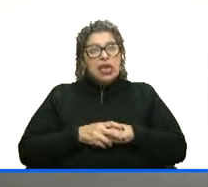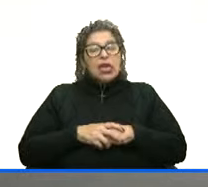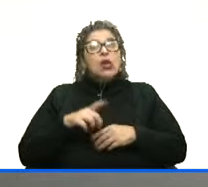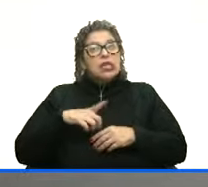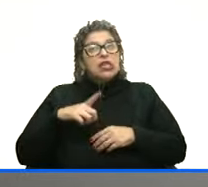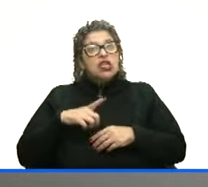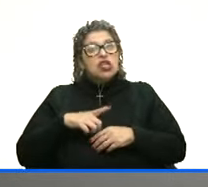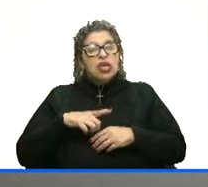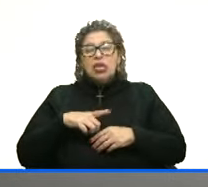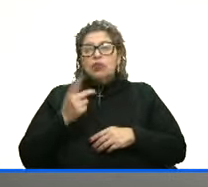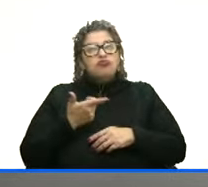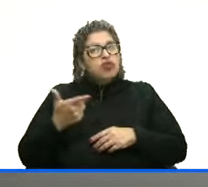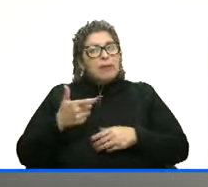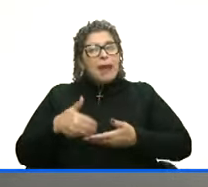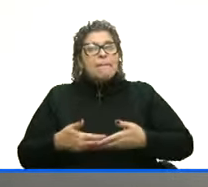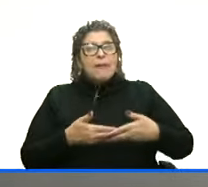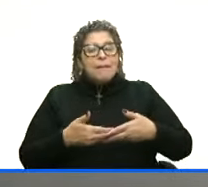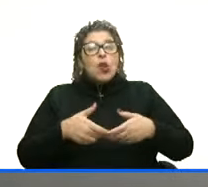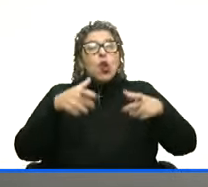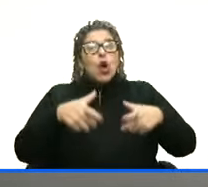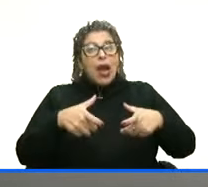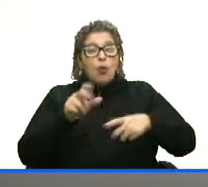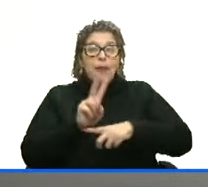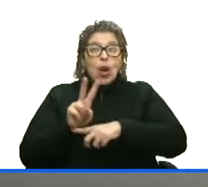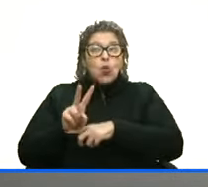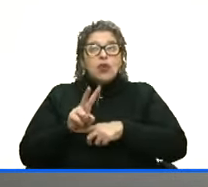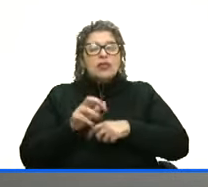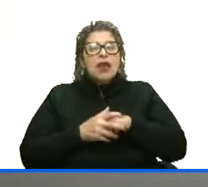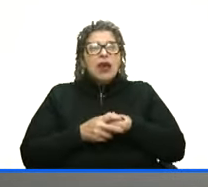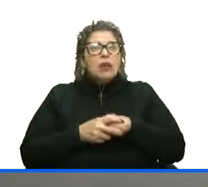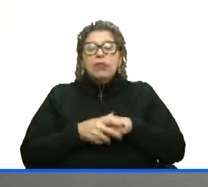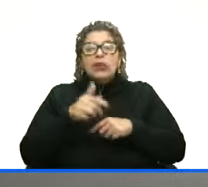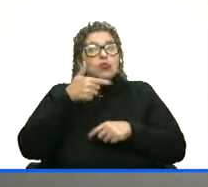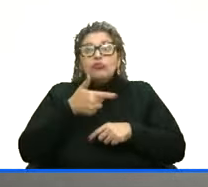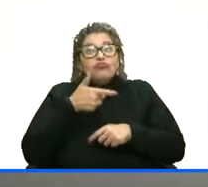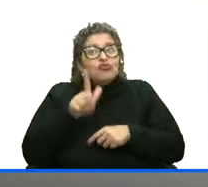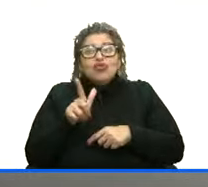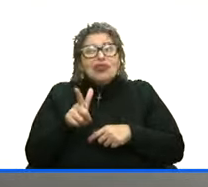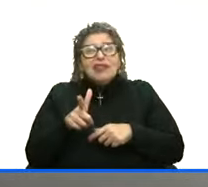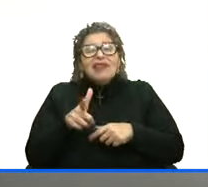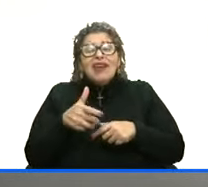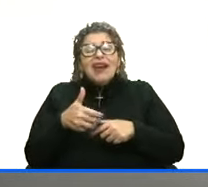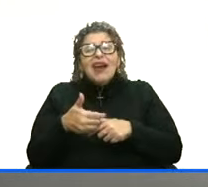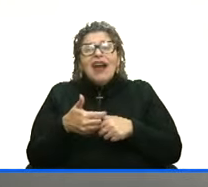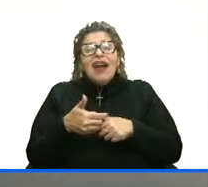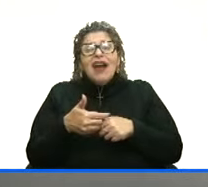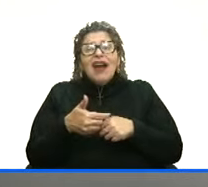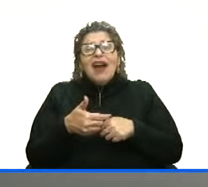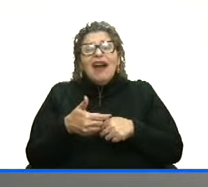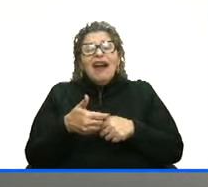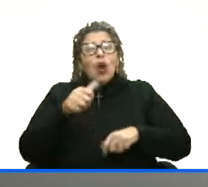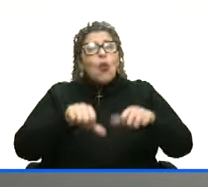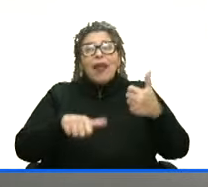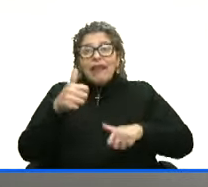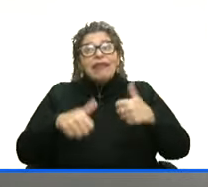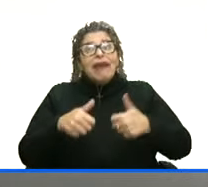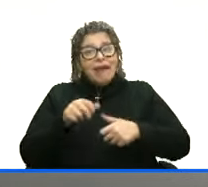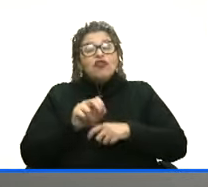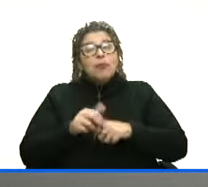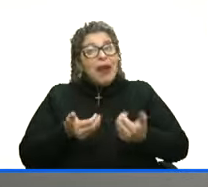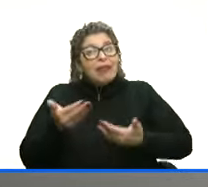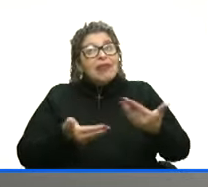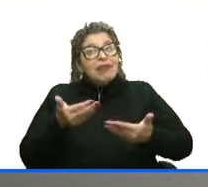ter berçário por não poder atingir a qualidade que eu achava que tinha que ter para